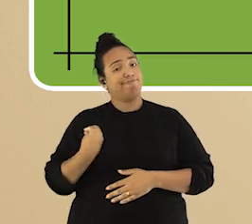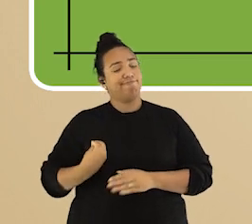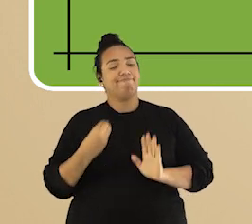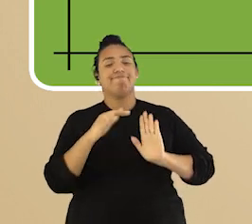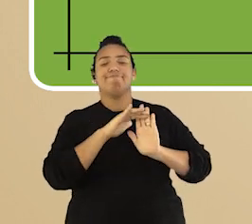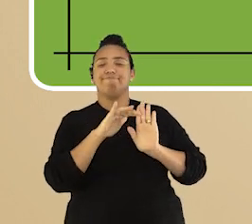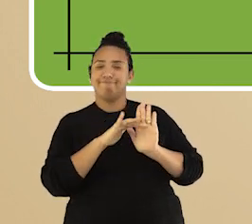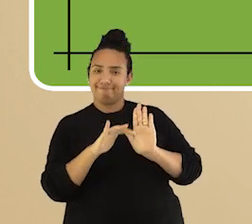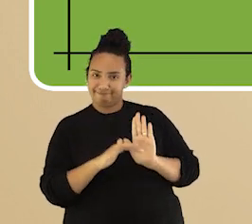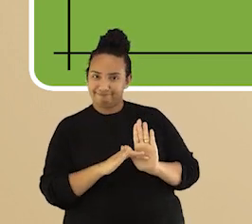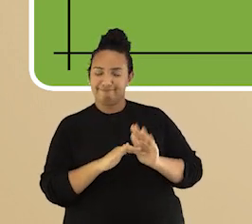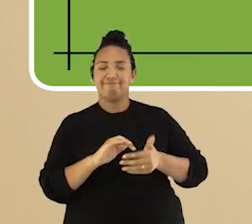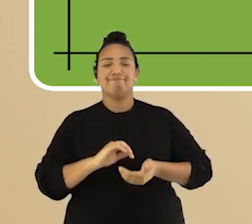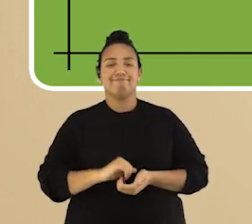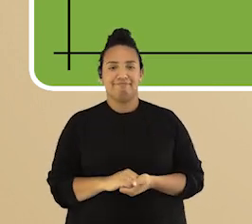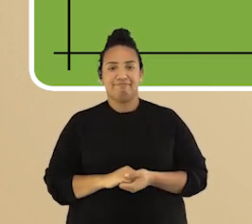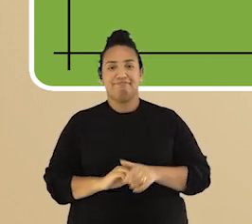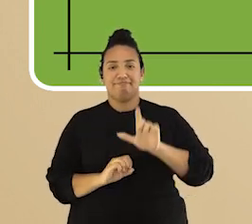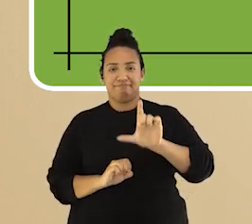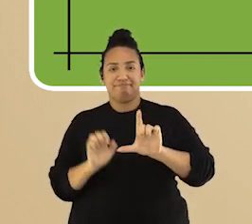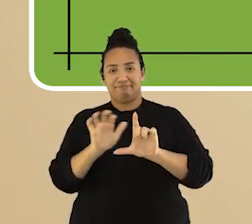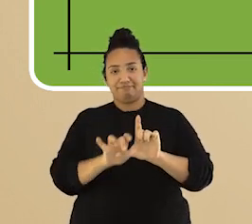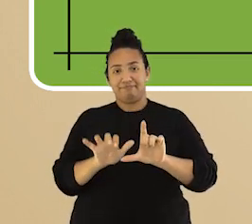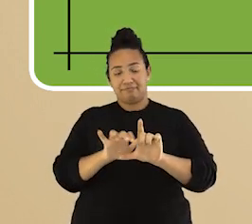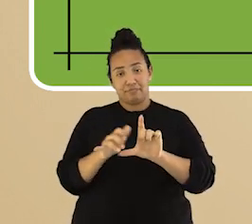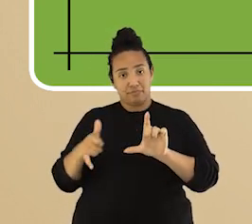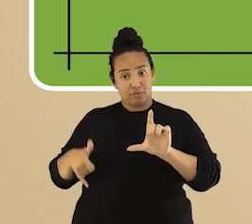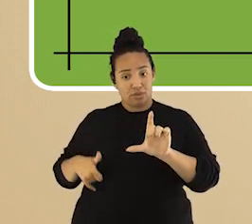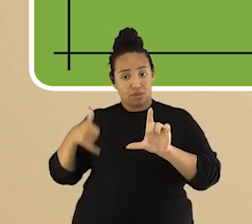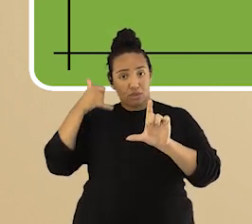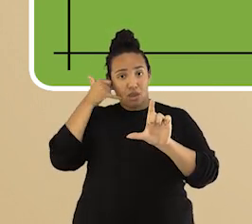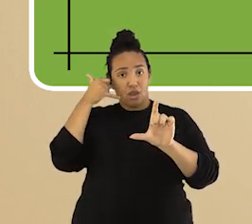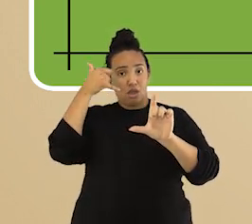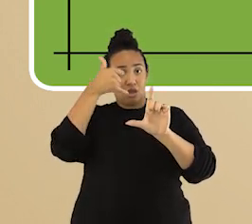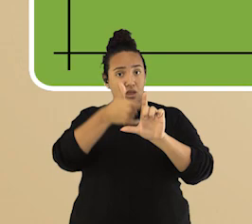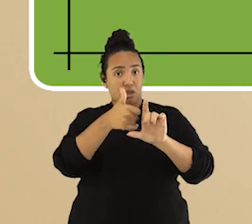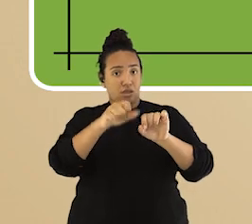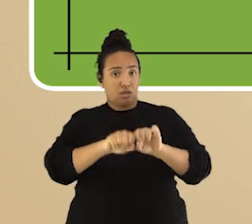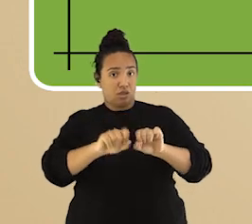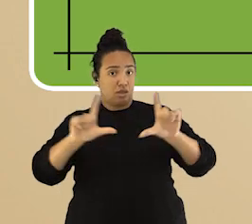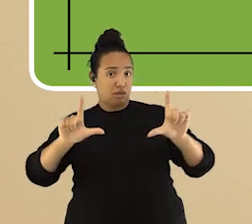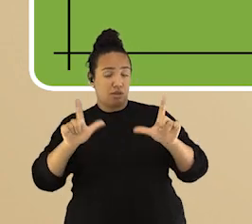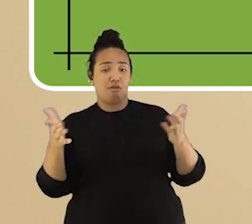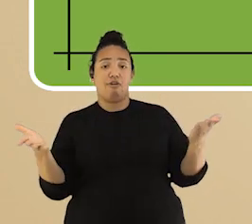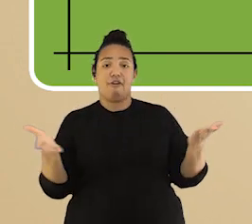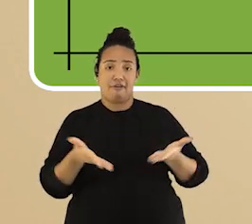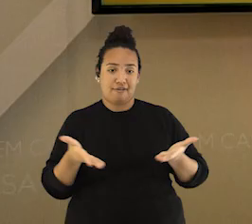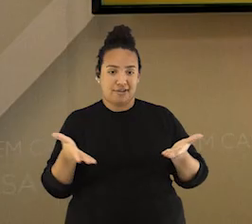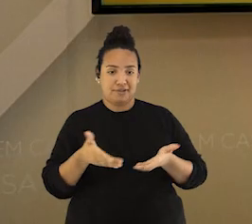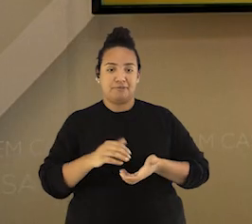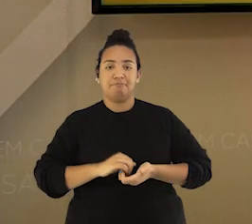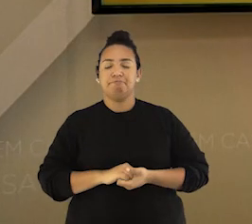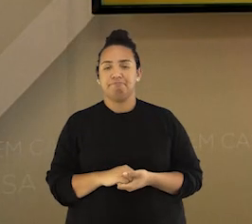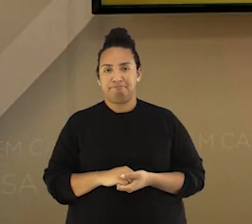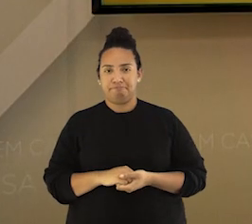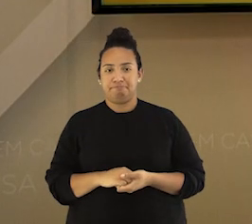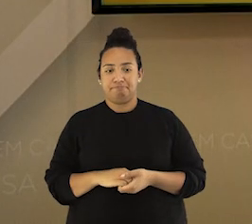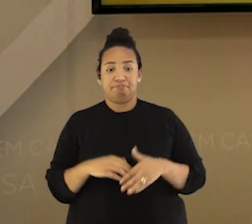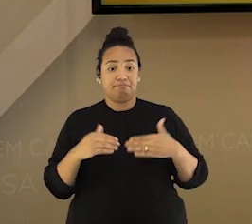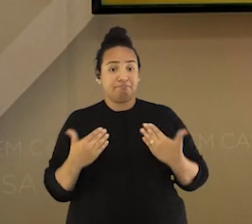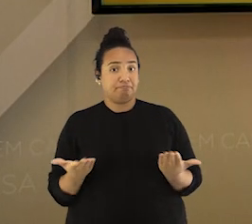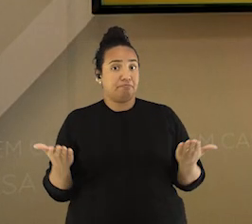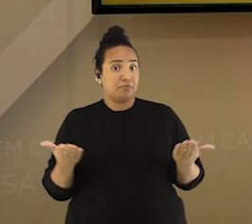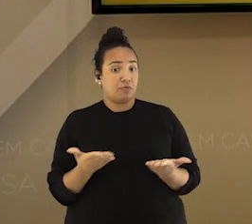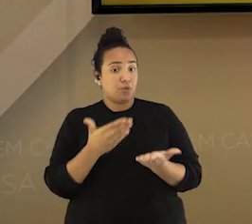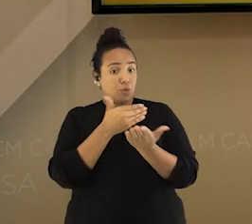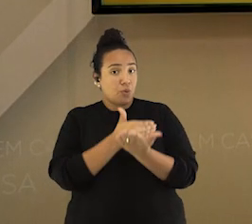na aula de hoje. Basta você apontar o seu celular para o QR Code que está aí na sua tela. Vamos começar com a